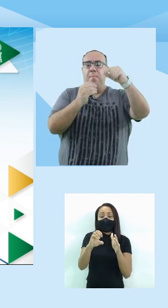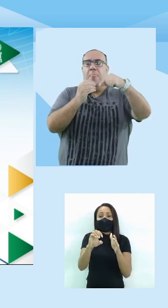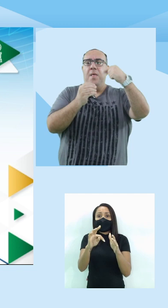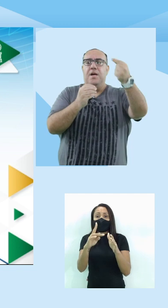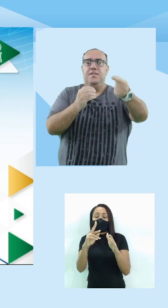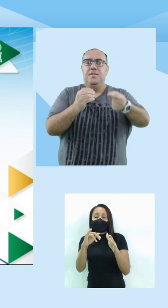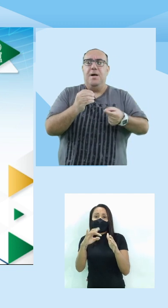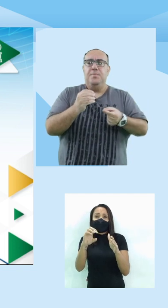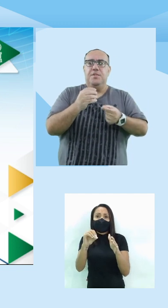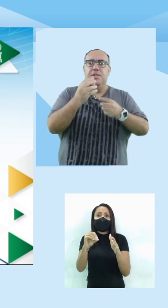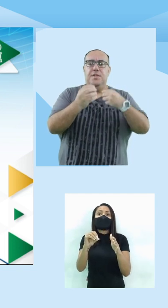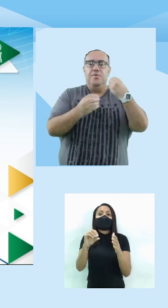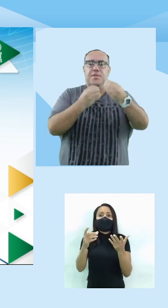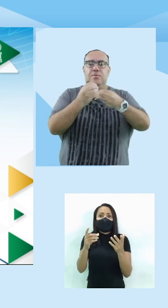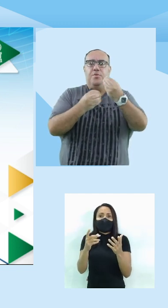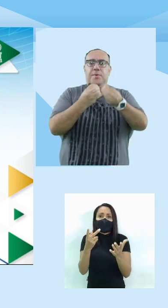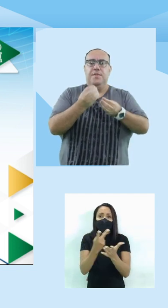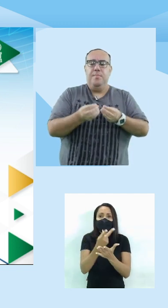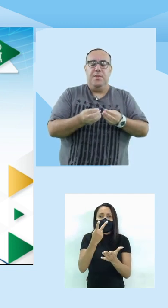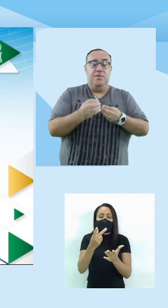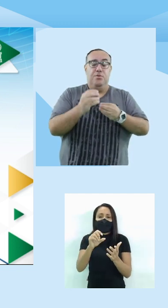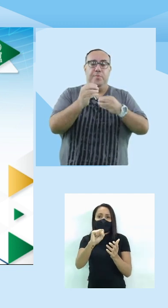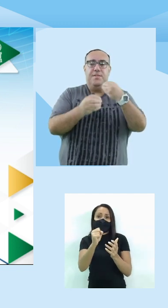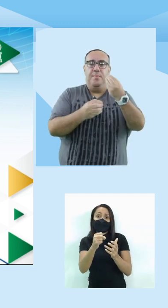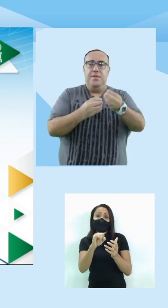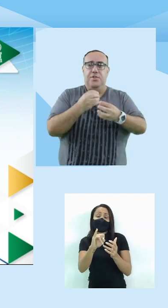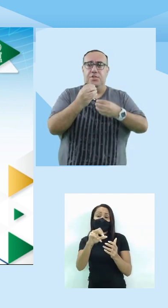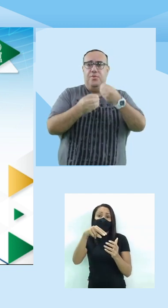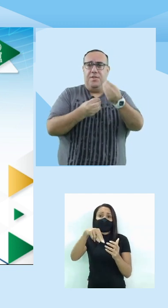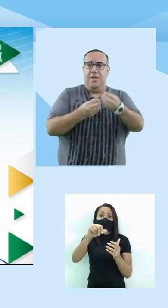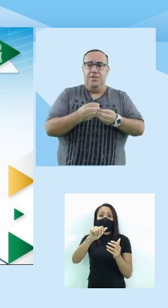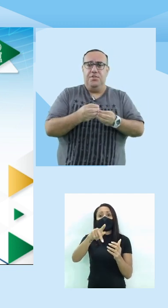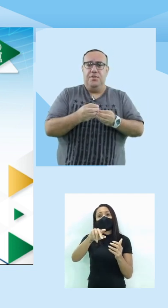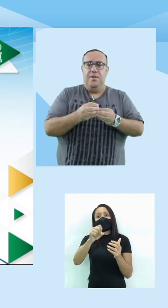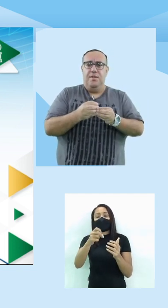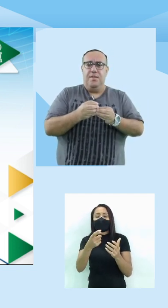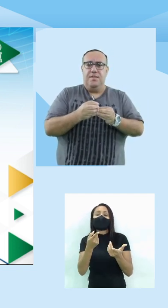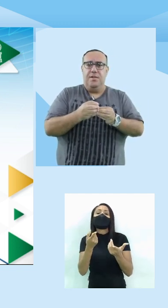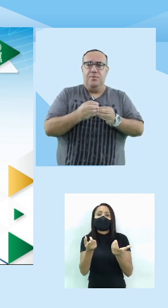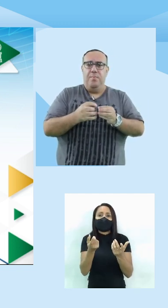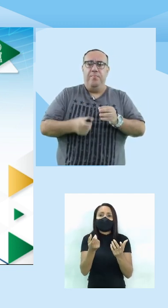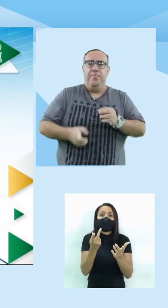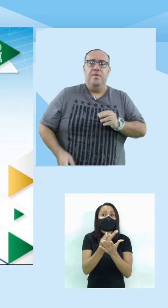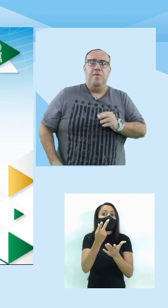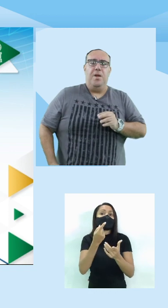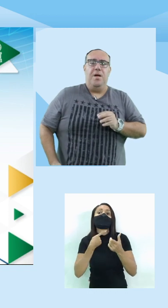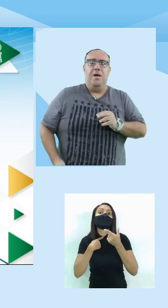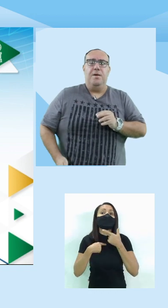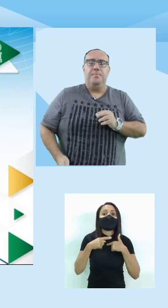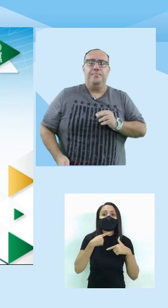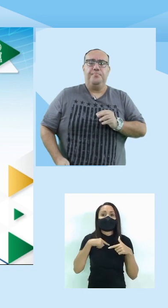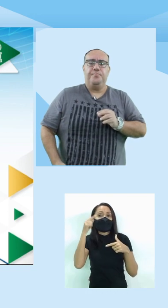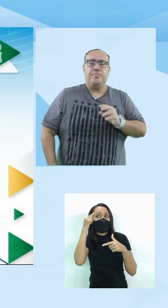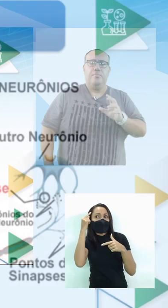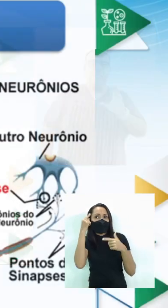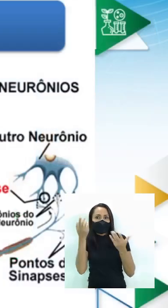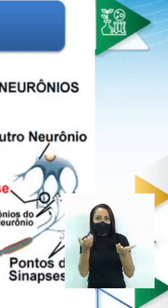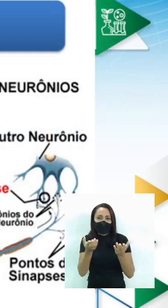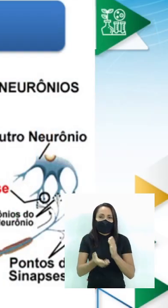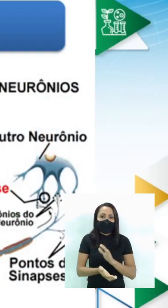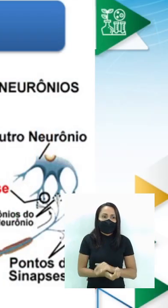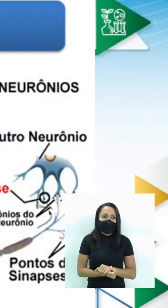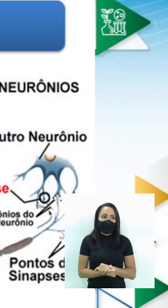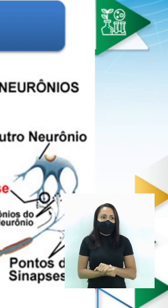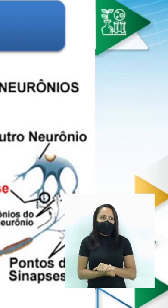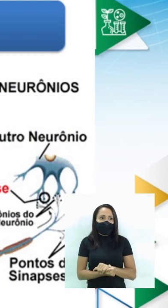ocorrer as sinapses, que é a transmissão dos pensamentos, das vontades, tá certo? Vamos lá.